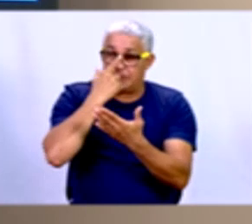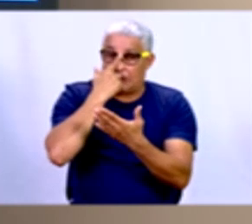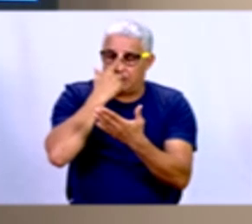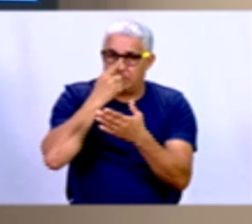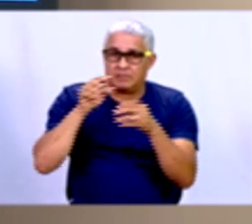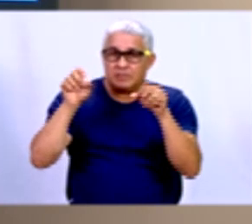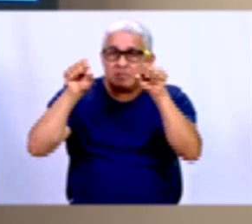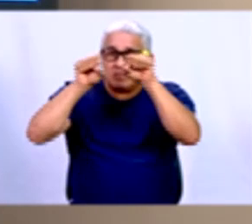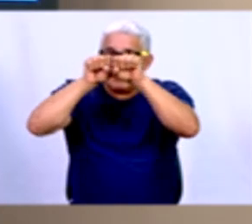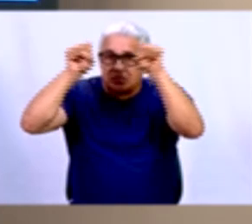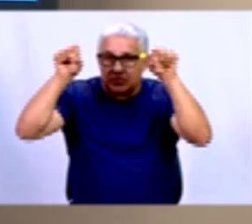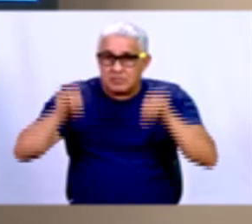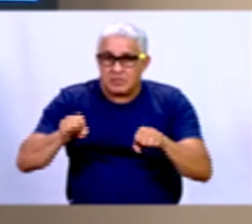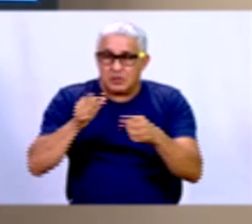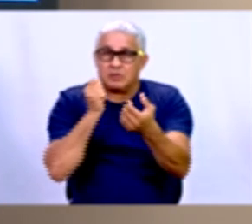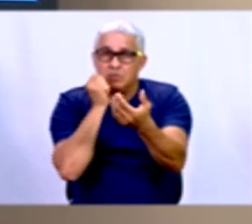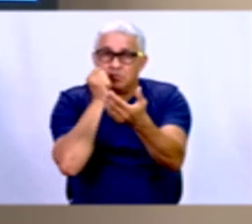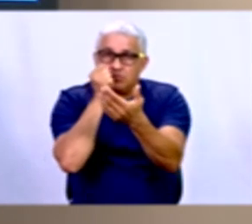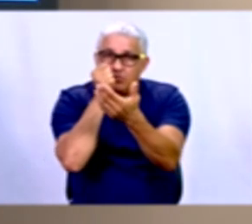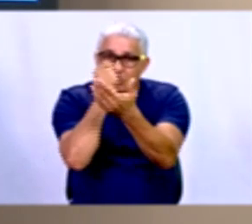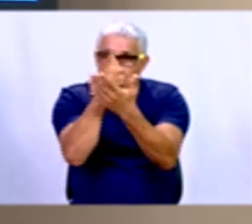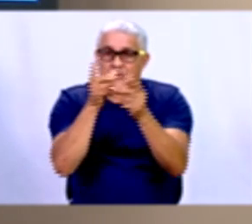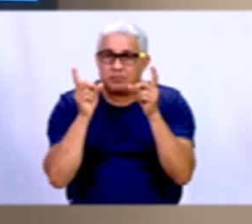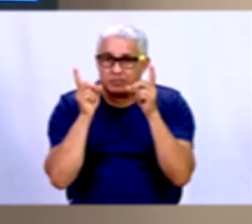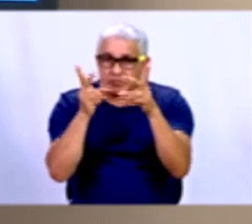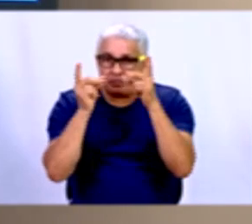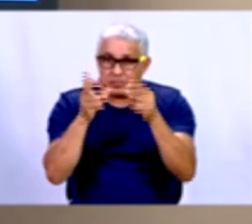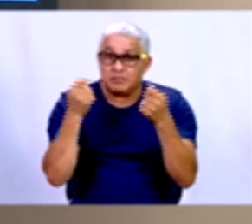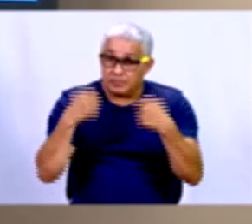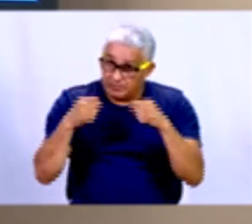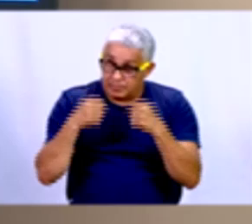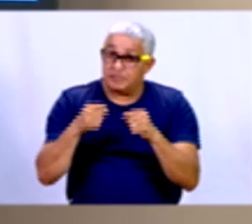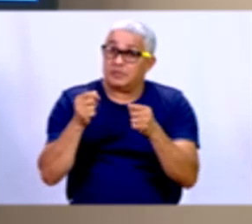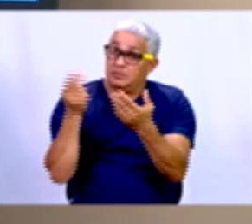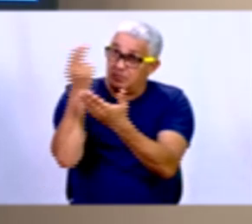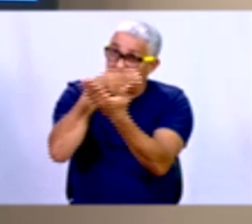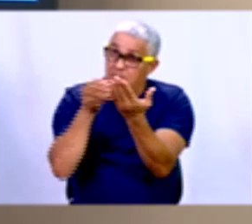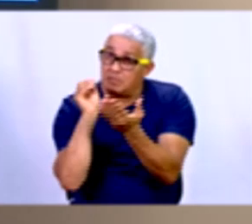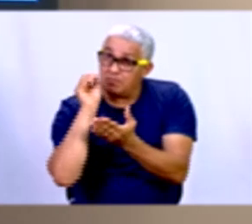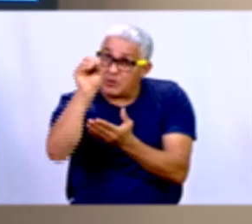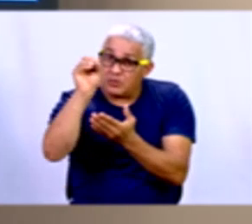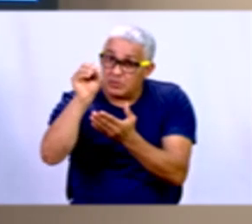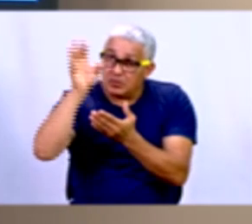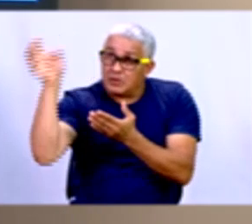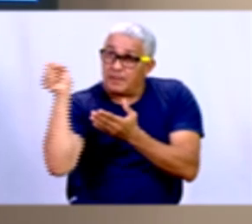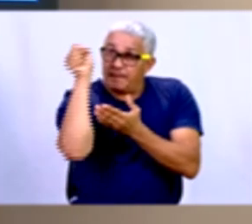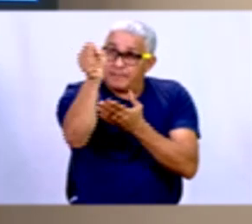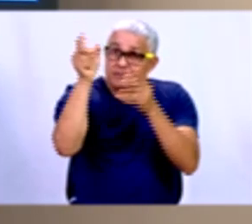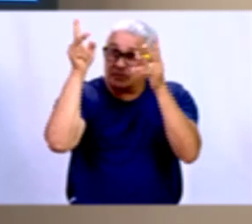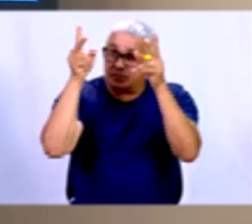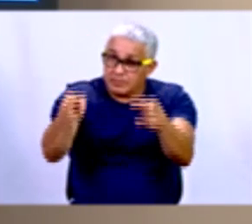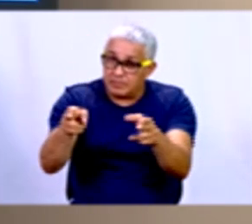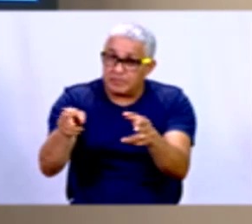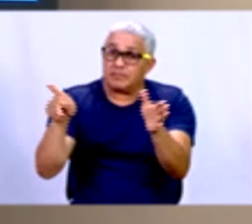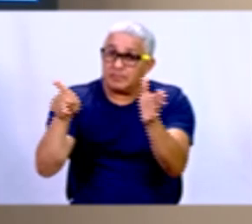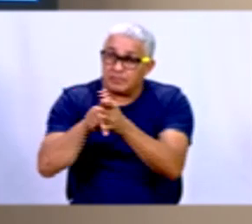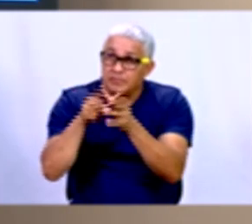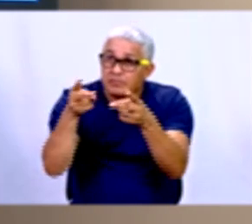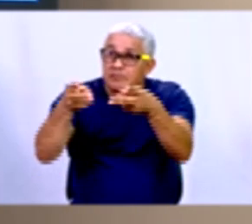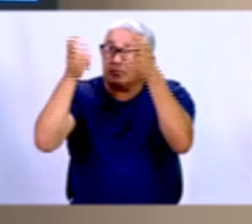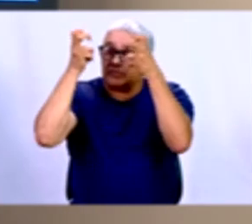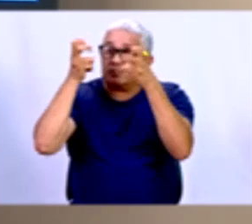sistema de compras e vendas, eu tenho que ter um ícone que represente um sistema de compras e vendas. Exemplo,